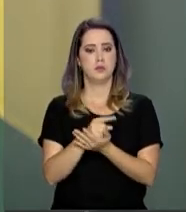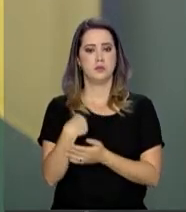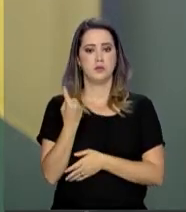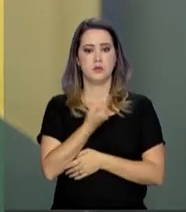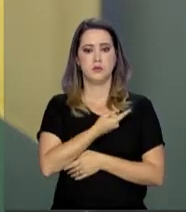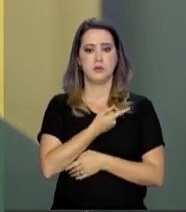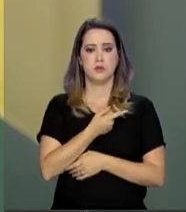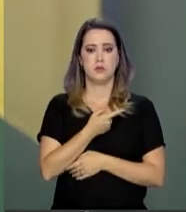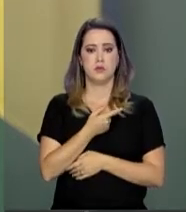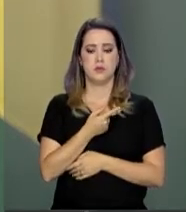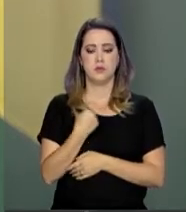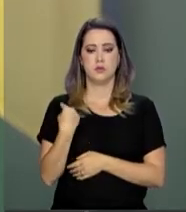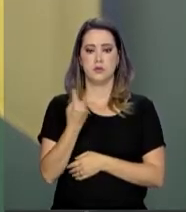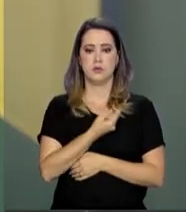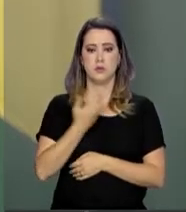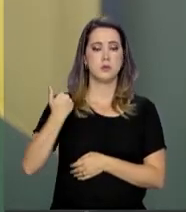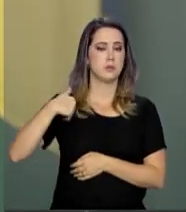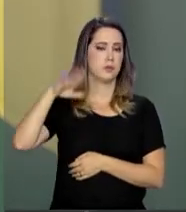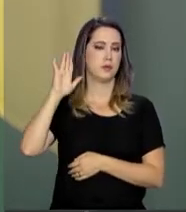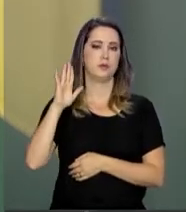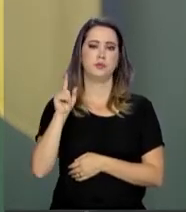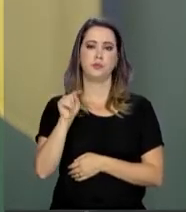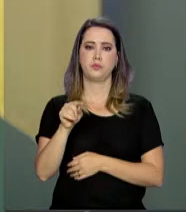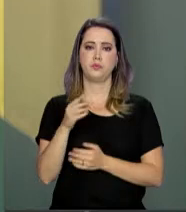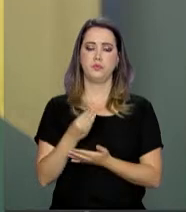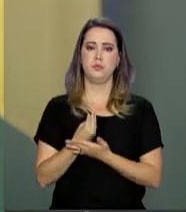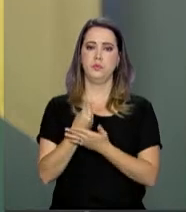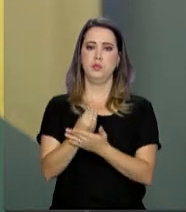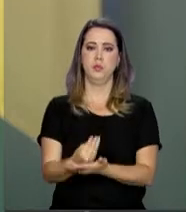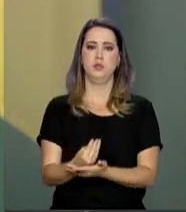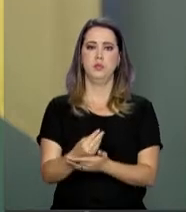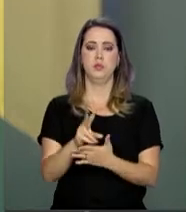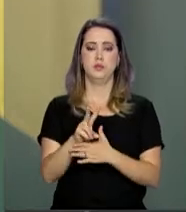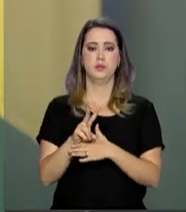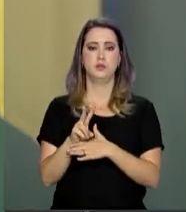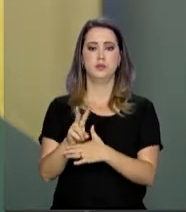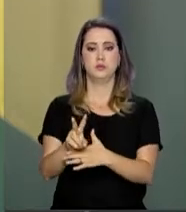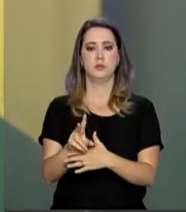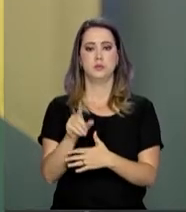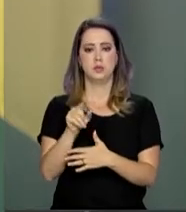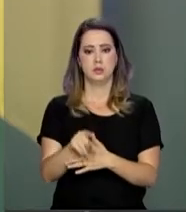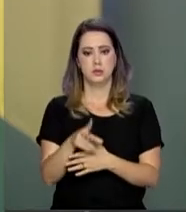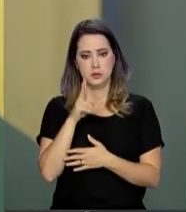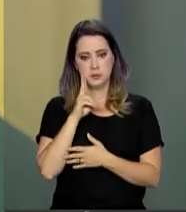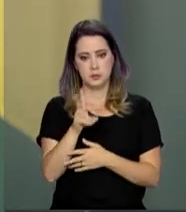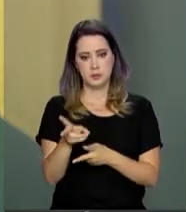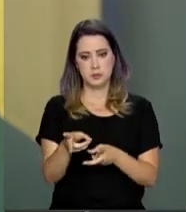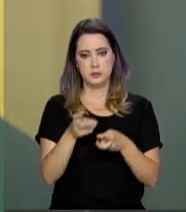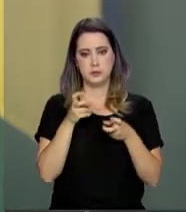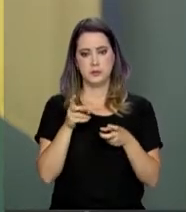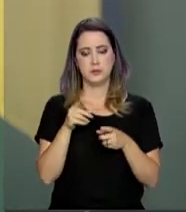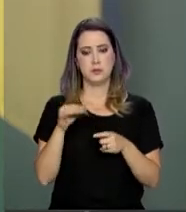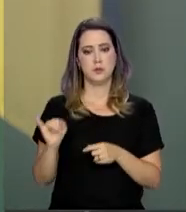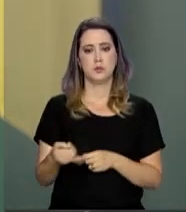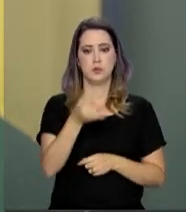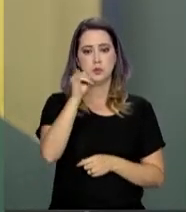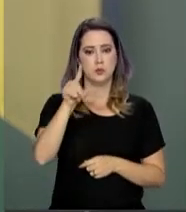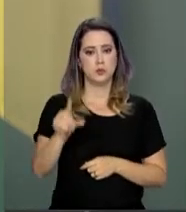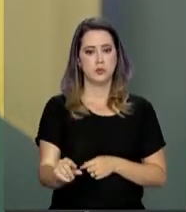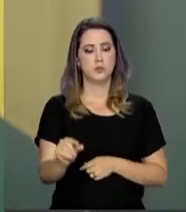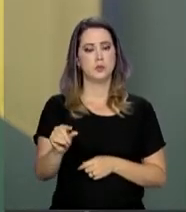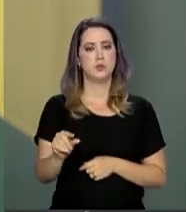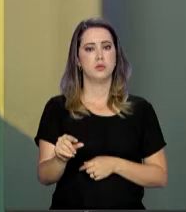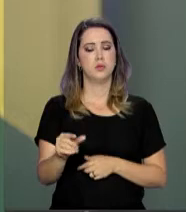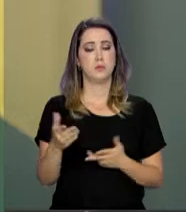fomos ainda além da oferta de linhas de crédito como puderam perceber com juros mais baixos do